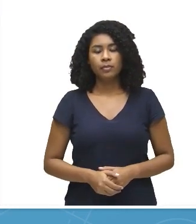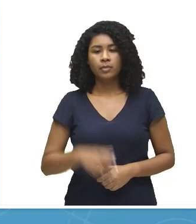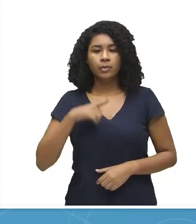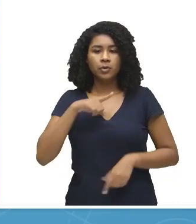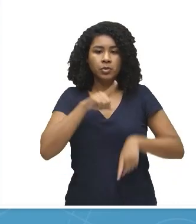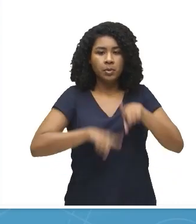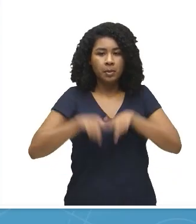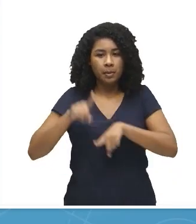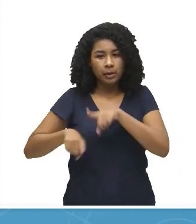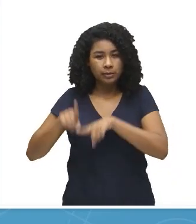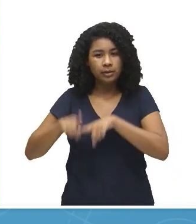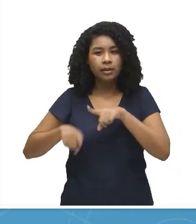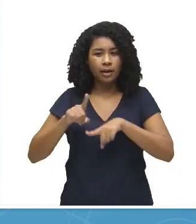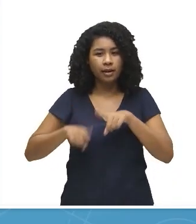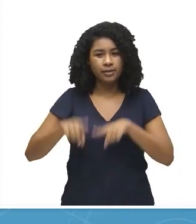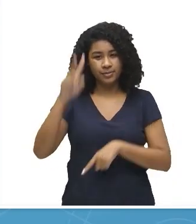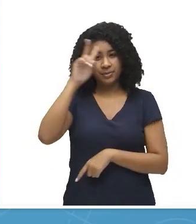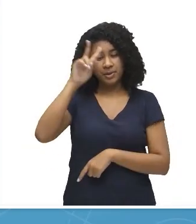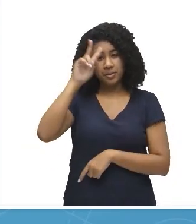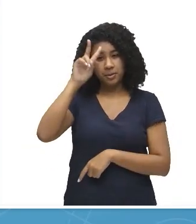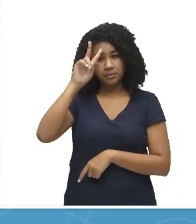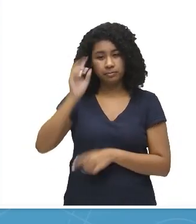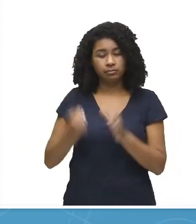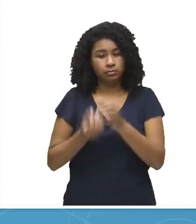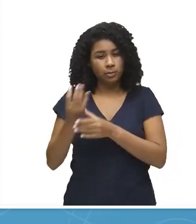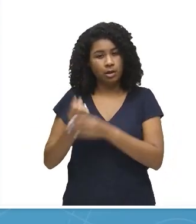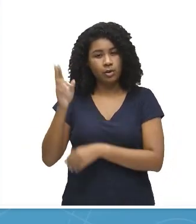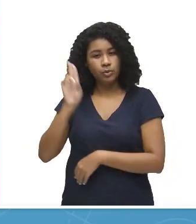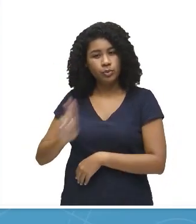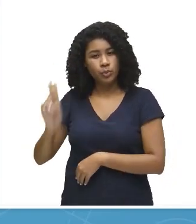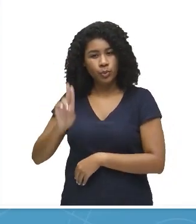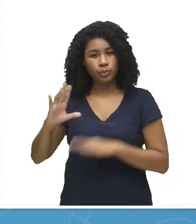consumo duráveis e não duráveis.